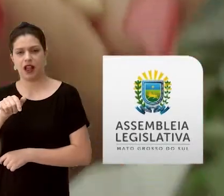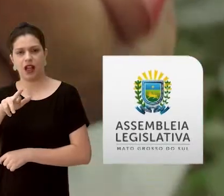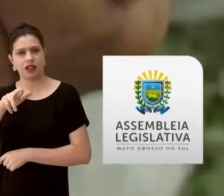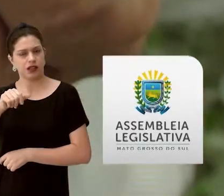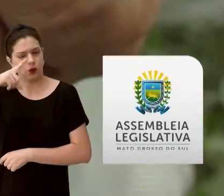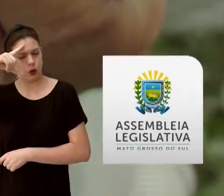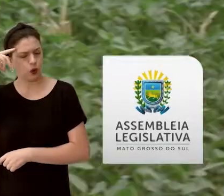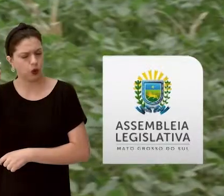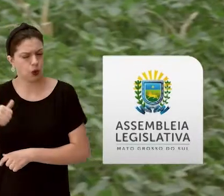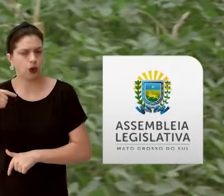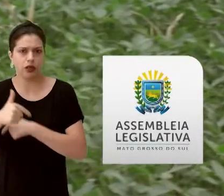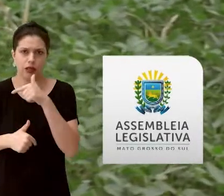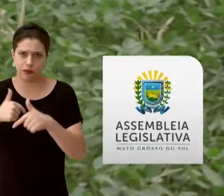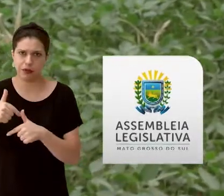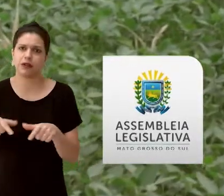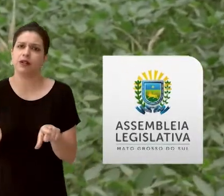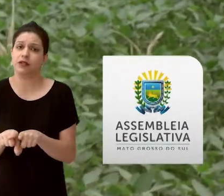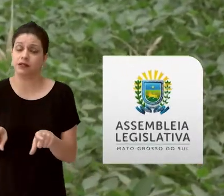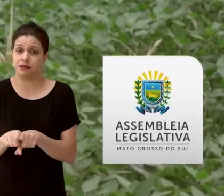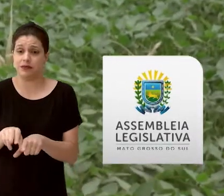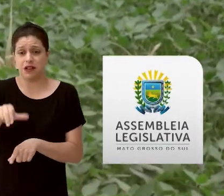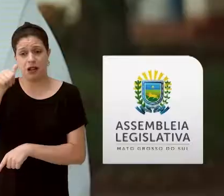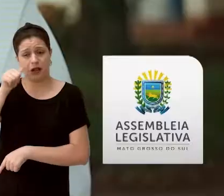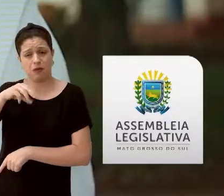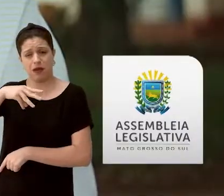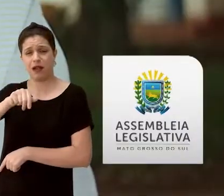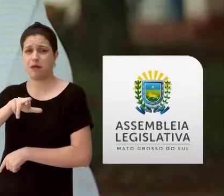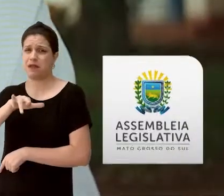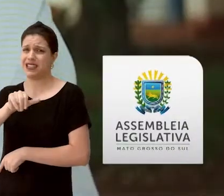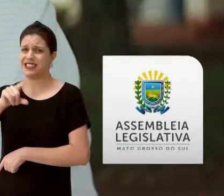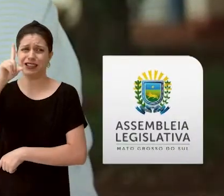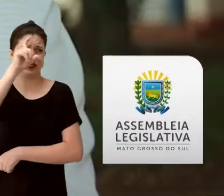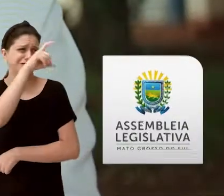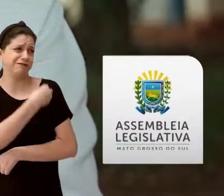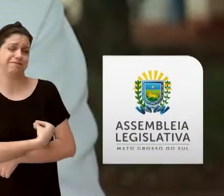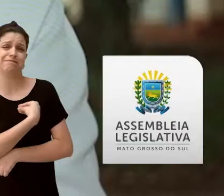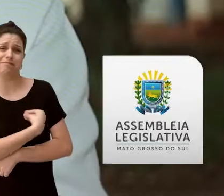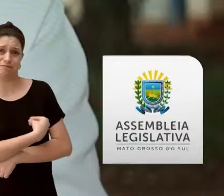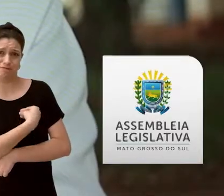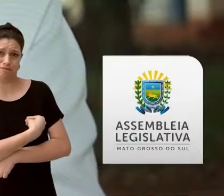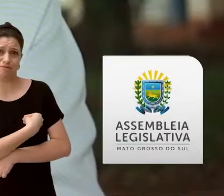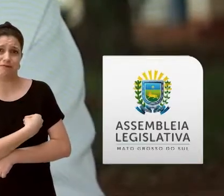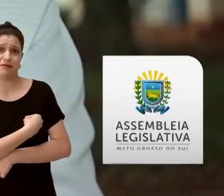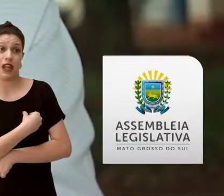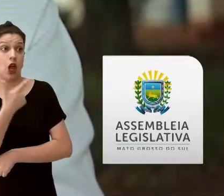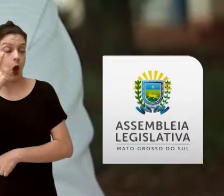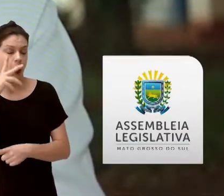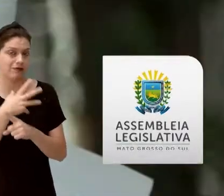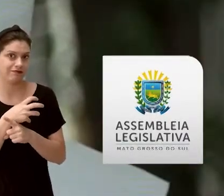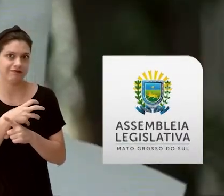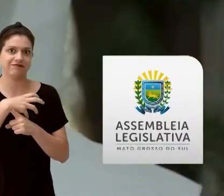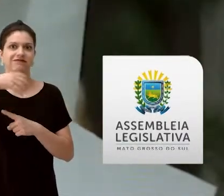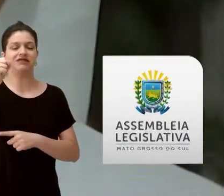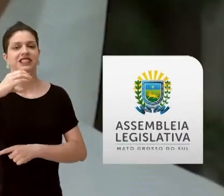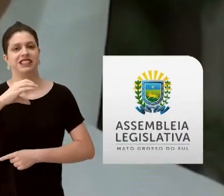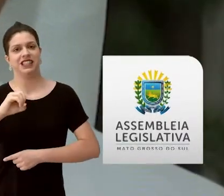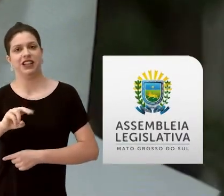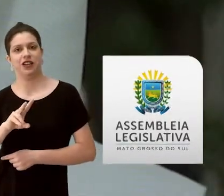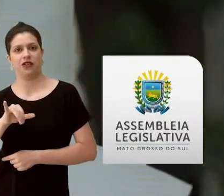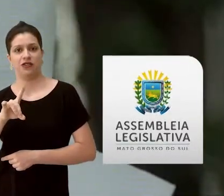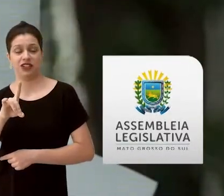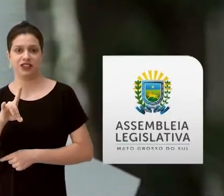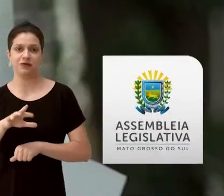trabalhou e muito para que nada faltasse a ninguém. Da irmã Maria, que se viu na situação mais difícil de sua vida e